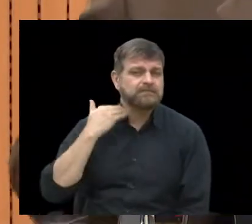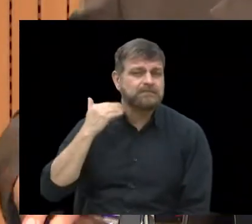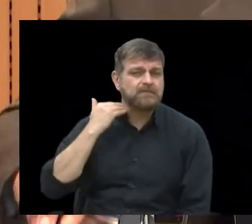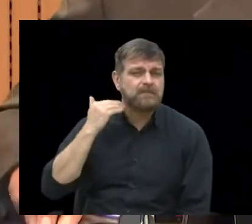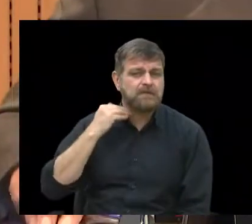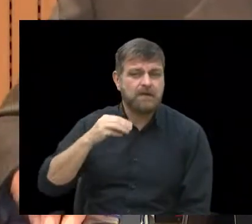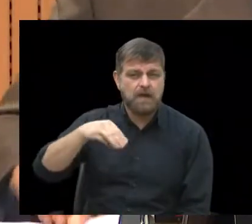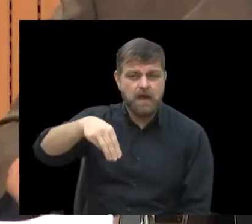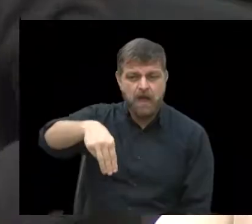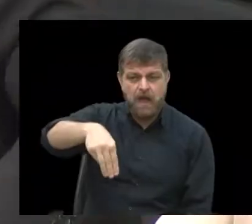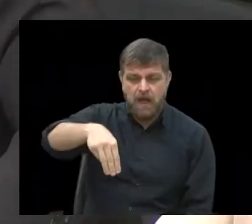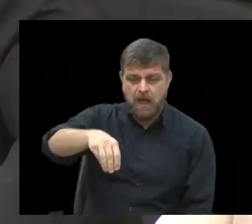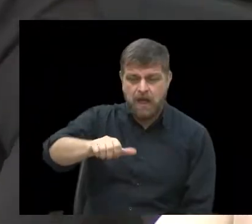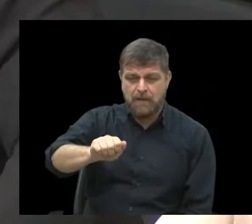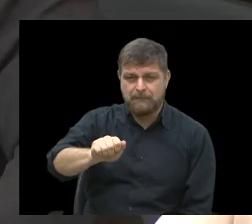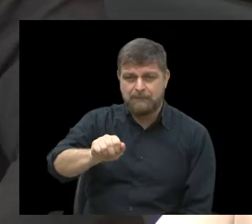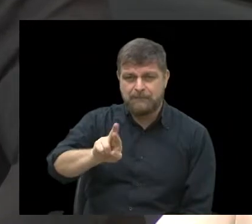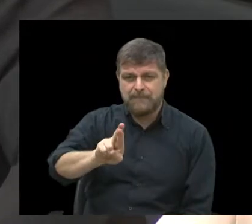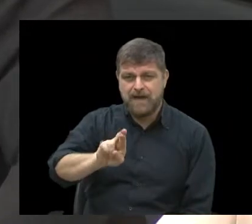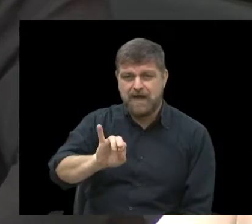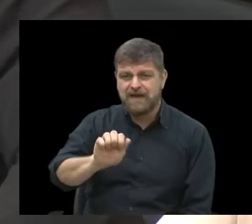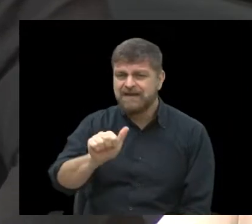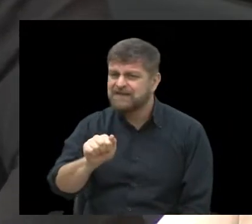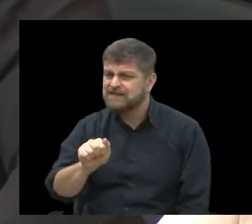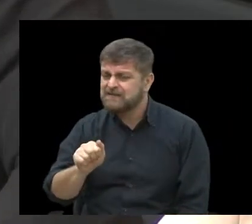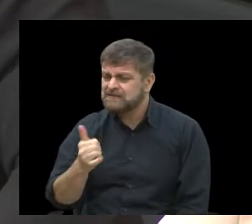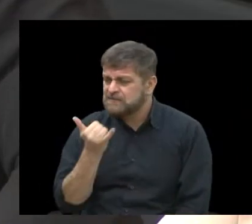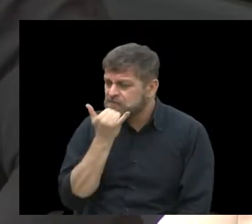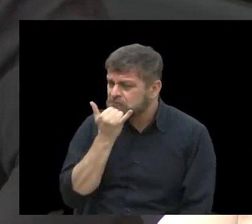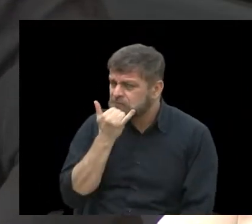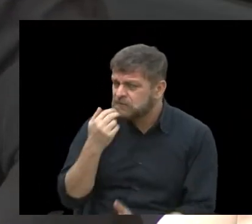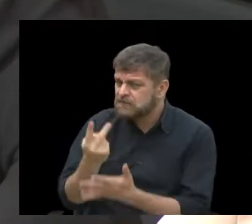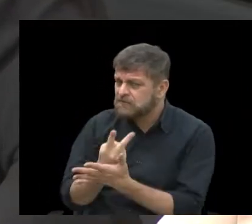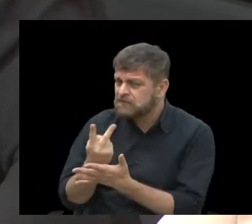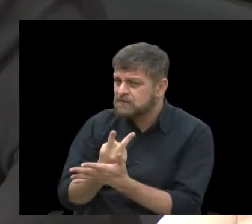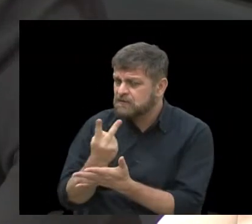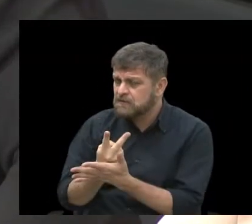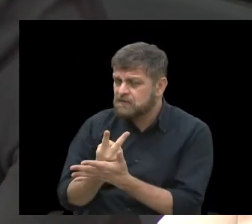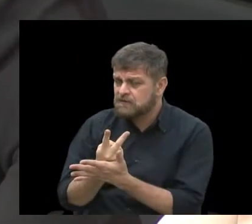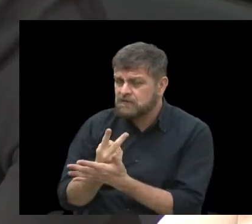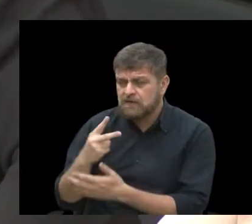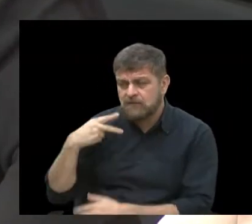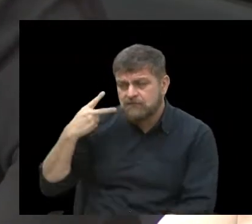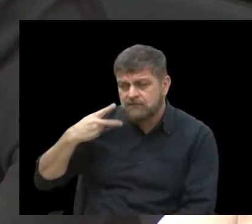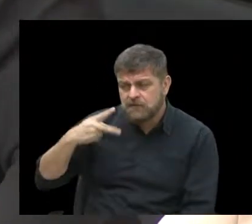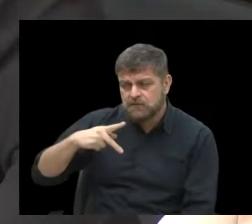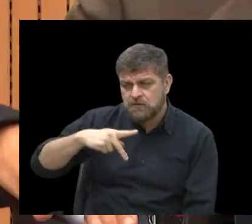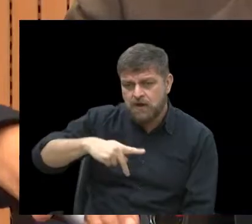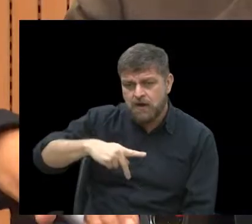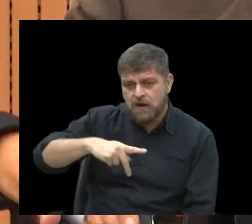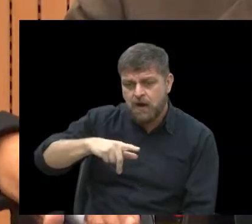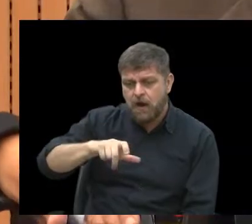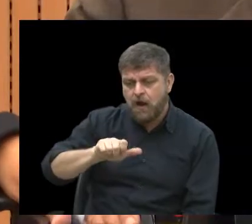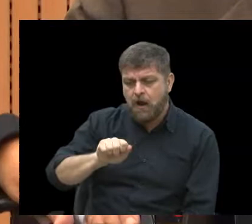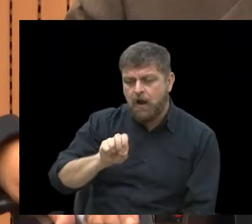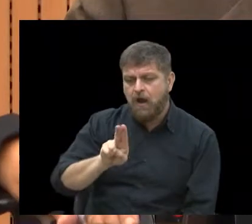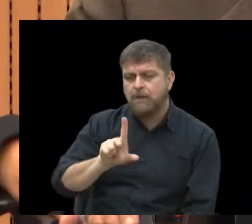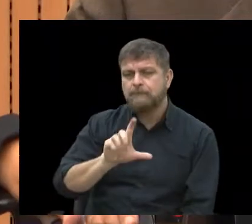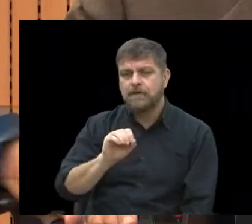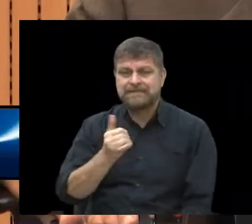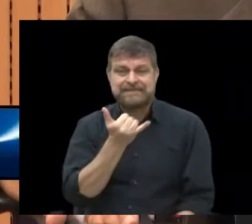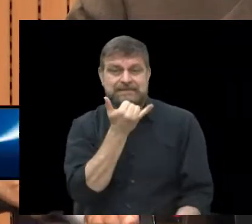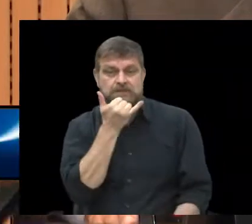senhor presidente, do PSOL. Desculpa, acho que é o vereador Paulo Galtério, vereador Campos Filho. Desculpa. É o vereador Paulo Galtério,